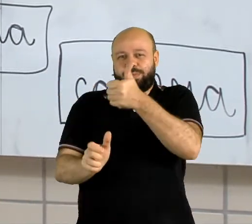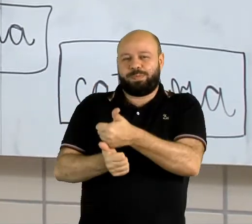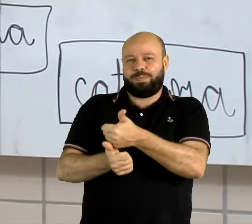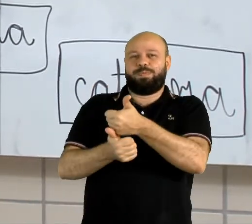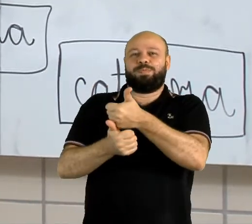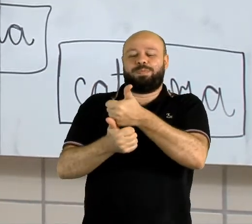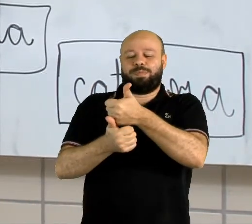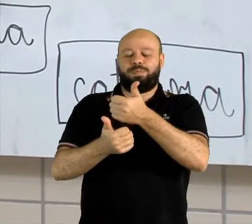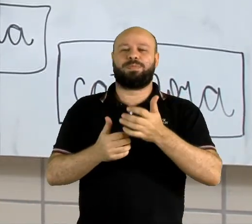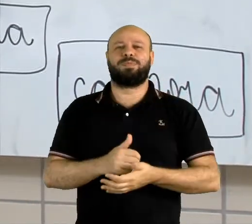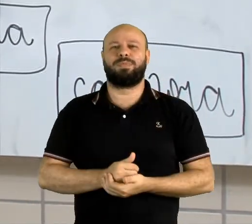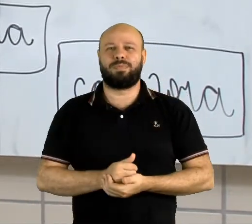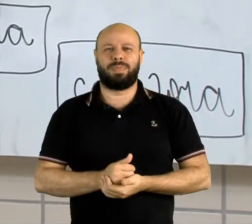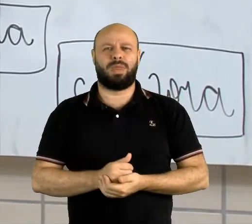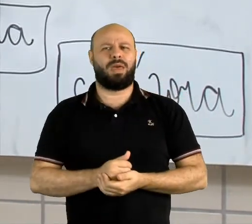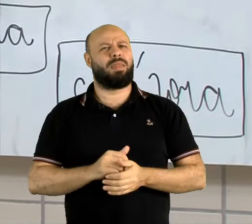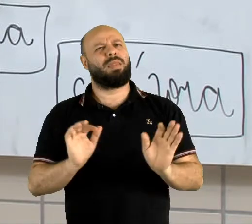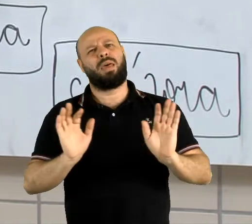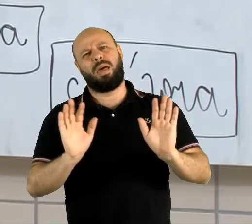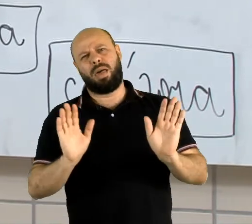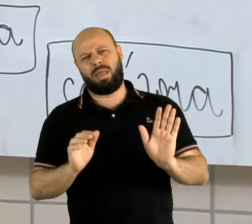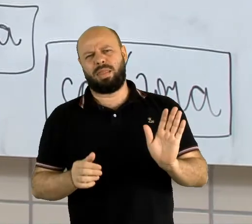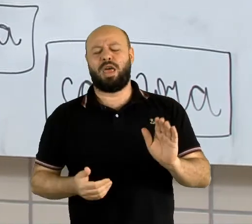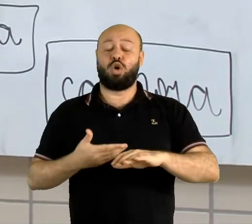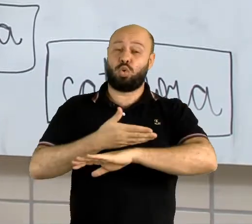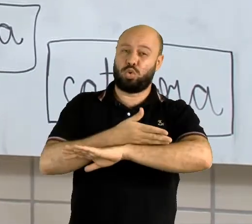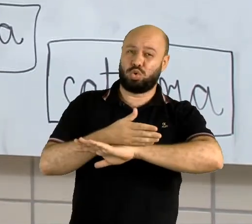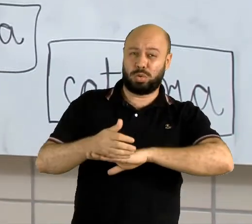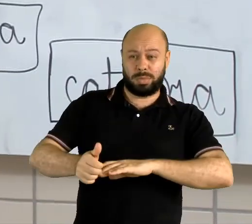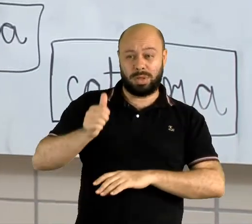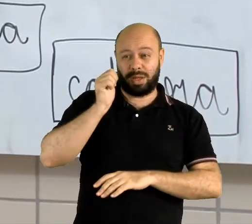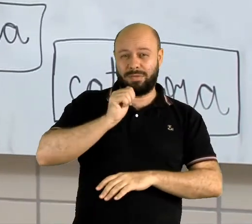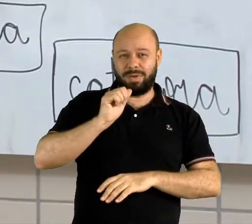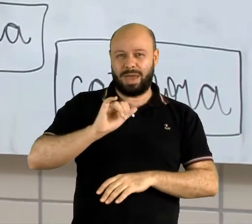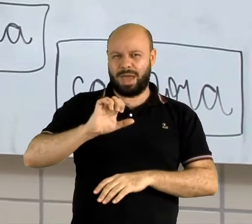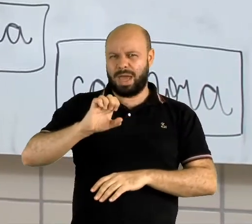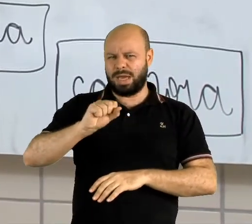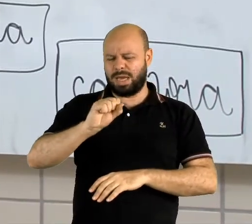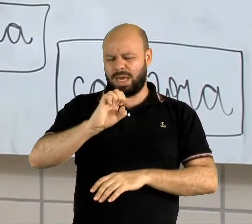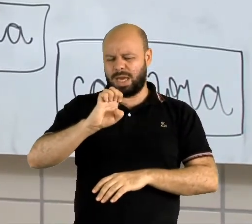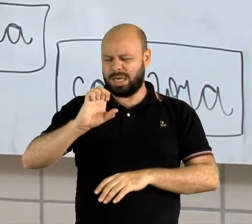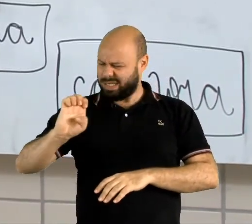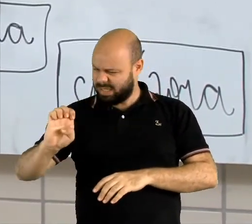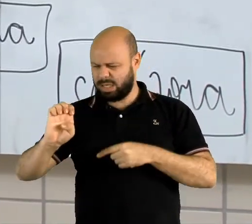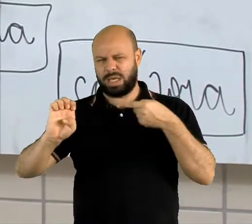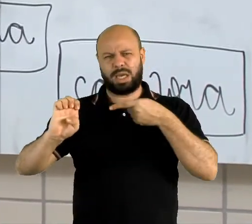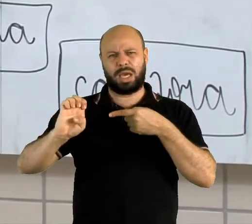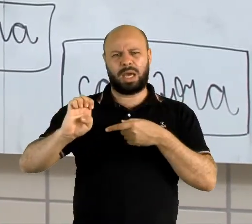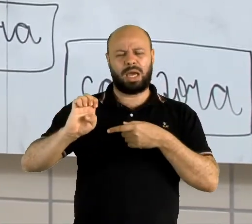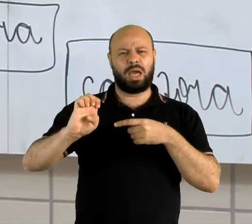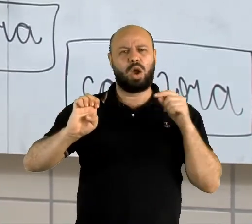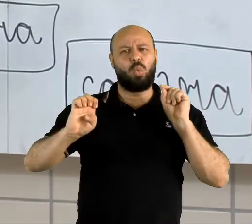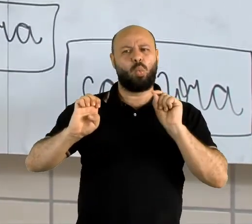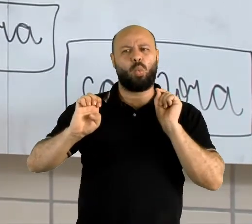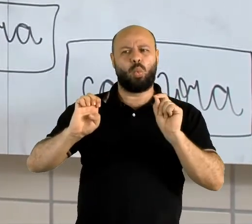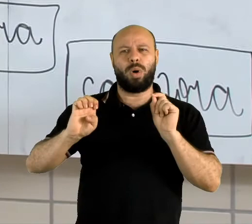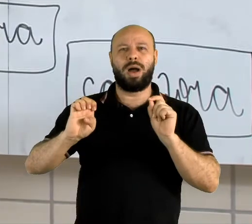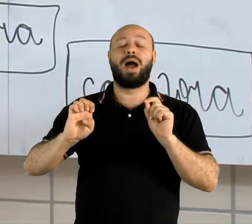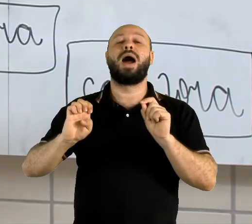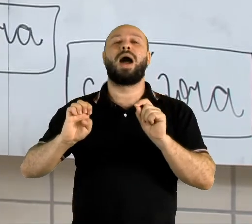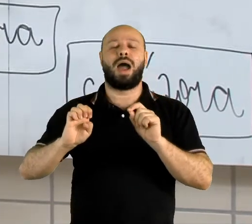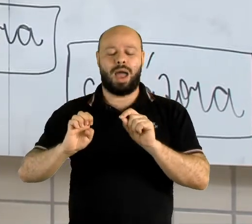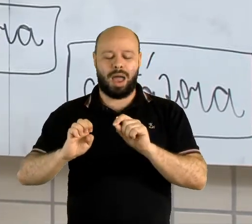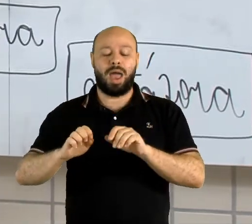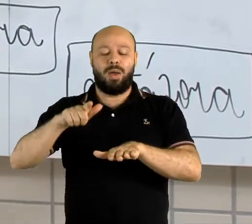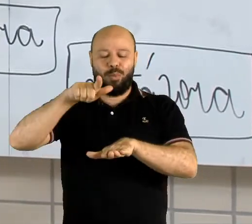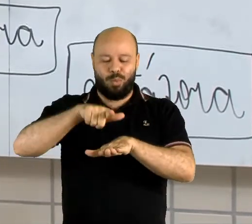Que nada, esse é um costume das fêmeas. Temos aí esse. Esse também está se referindo a voos